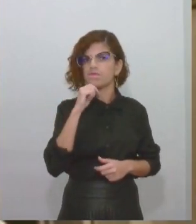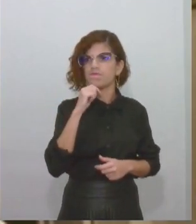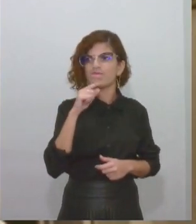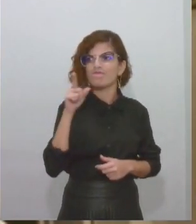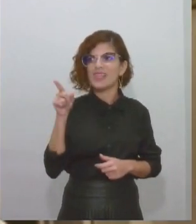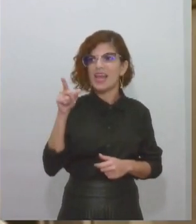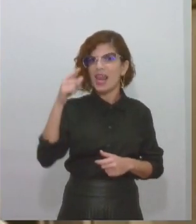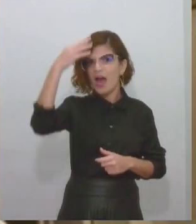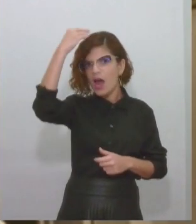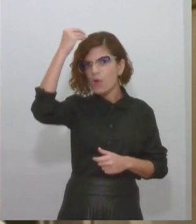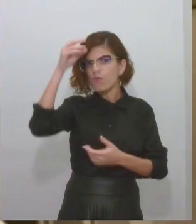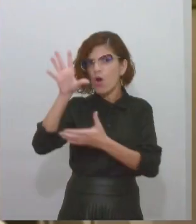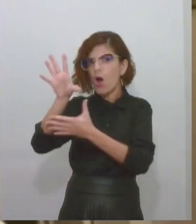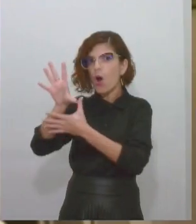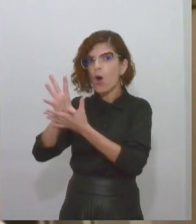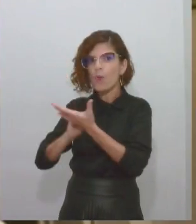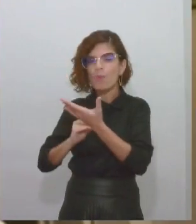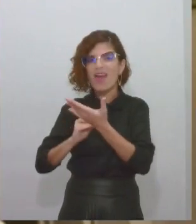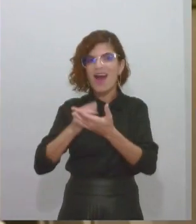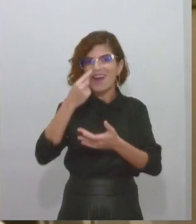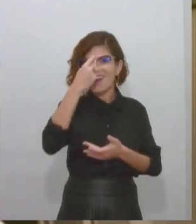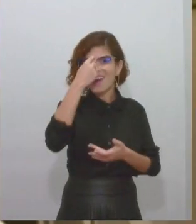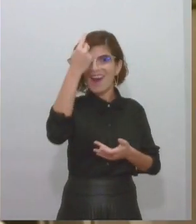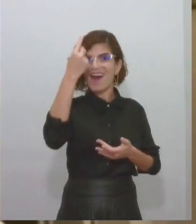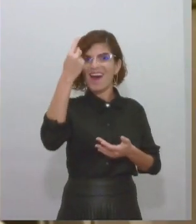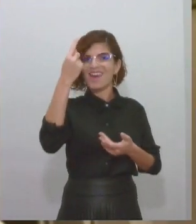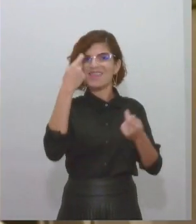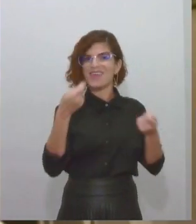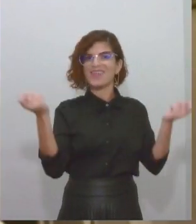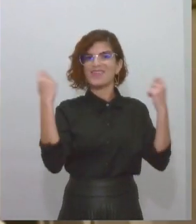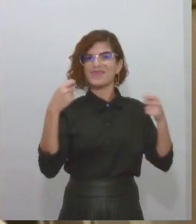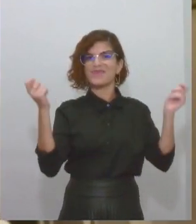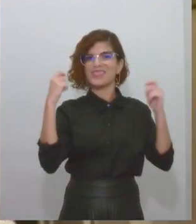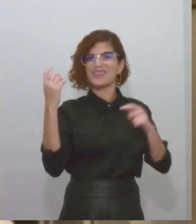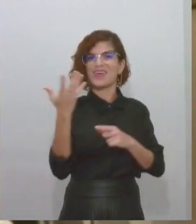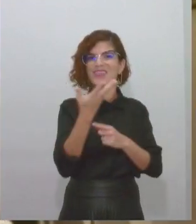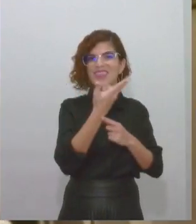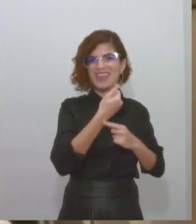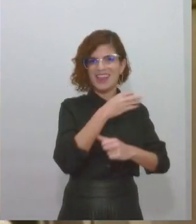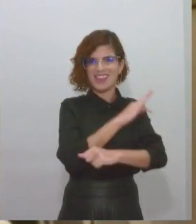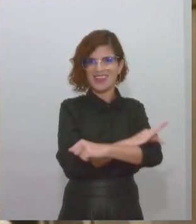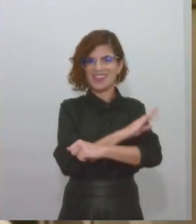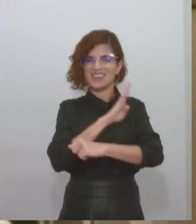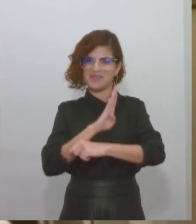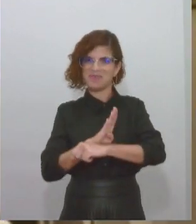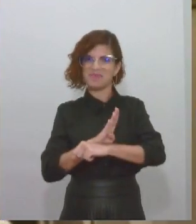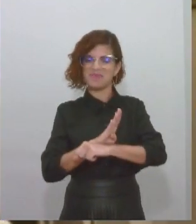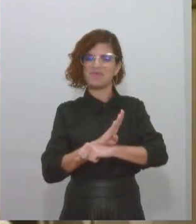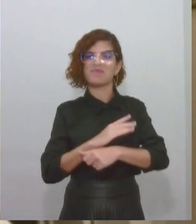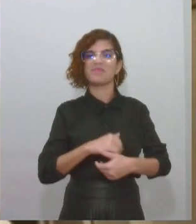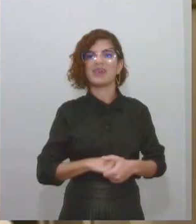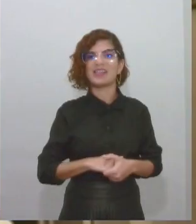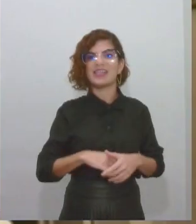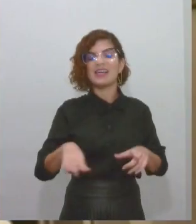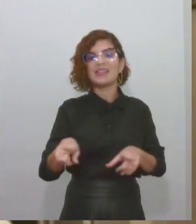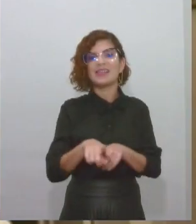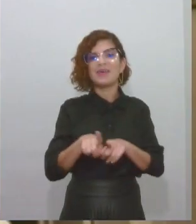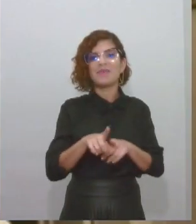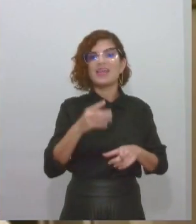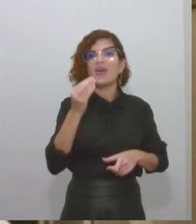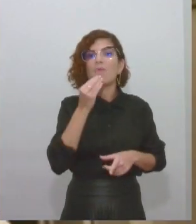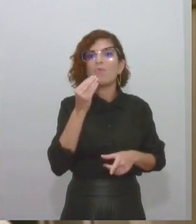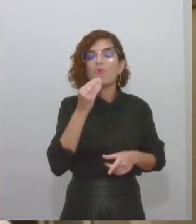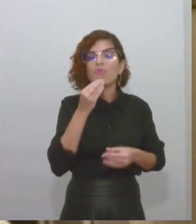resolvi criar o Festival de Arte de Tobias Barreto, o Tube Arte, dando oportunidade a jovens,